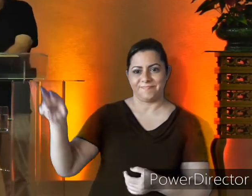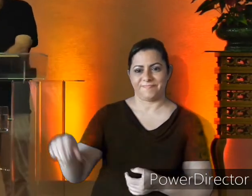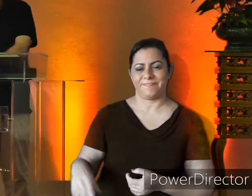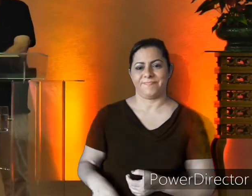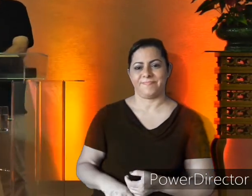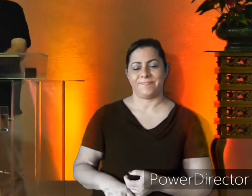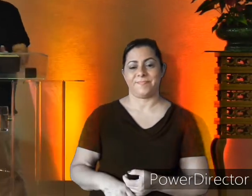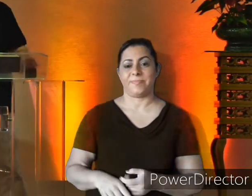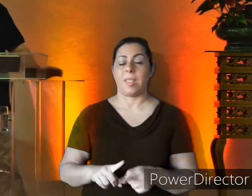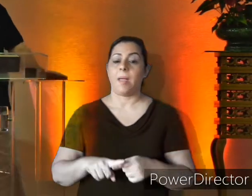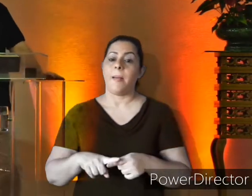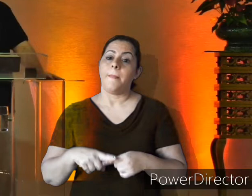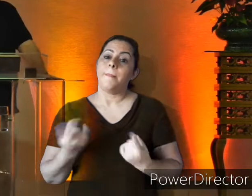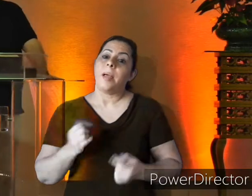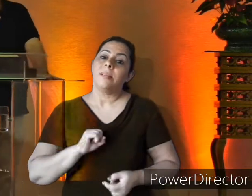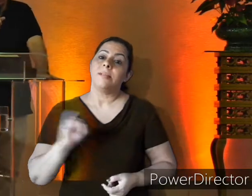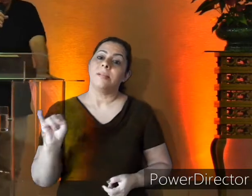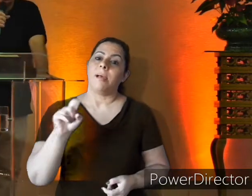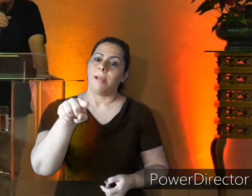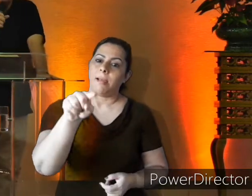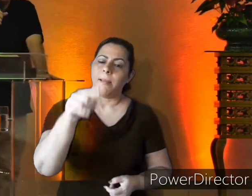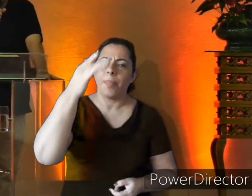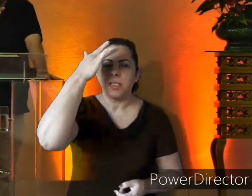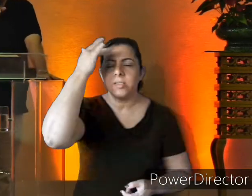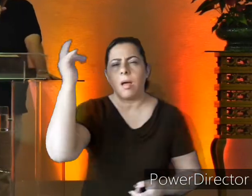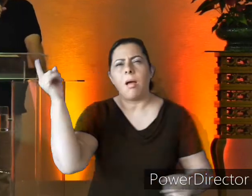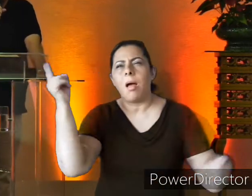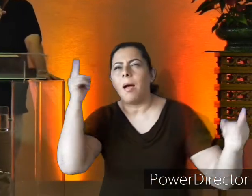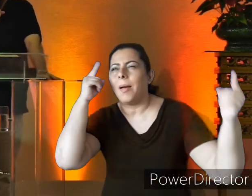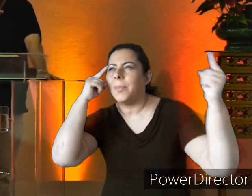Deus, e que esteja dizendo no seu coração: